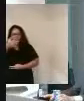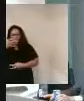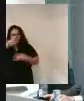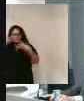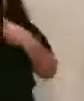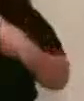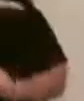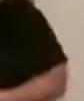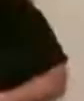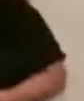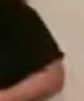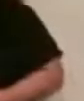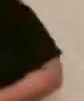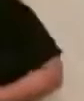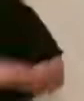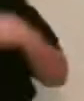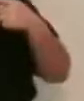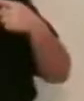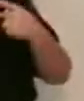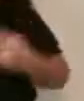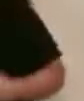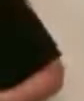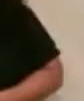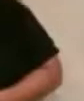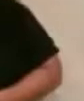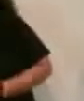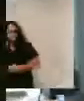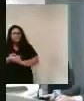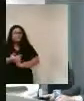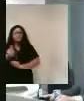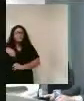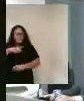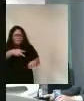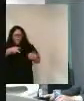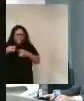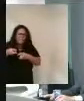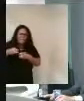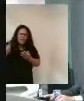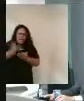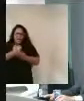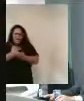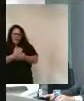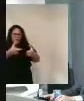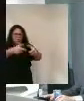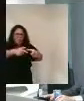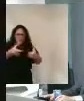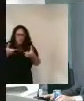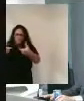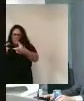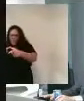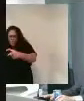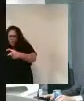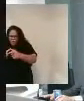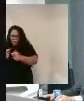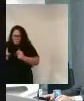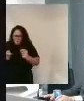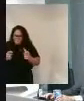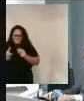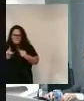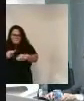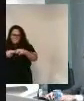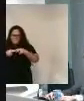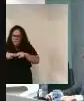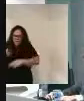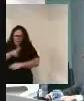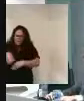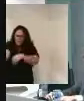2010, a gente vê pequenos poços devido à extração de areia. Em 2014, nós observamos uma